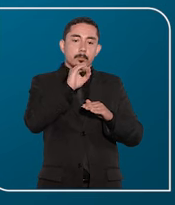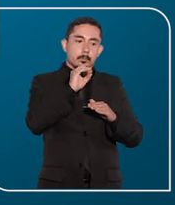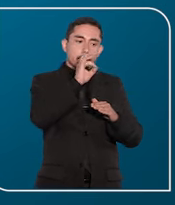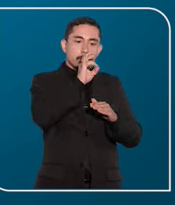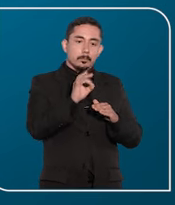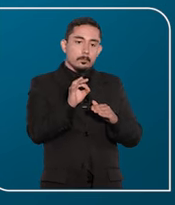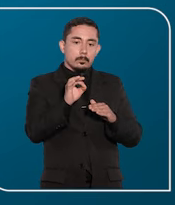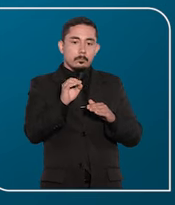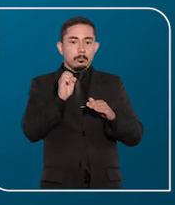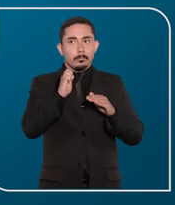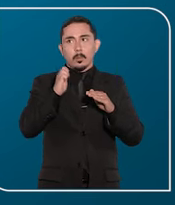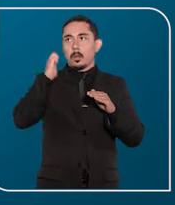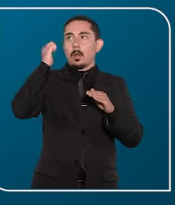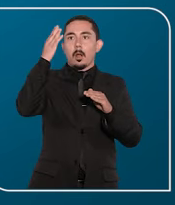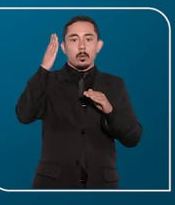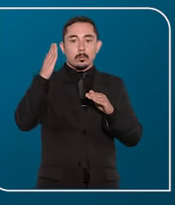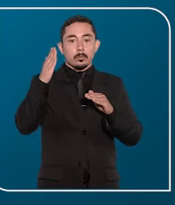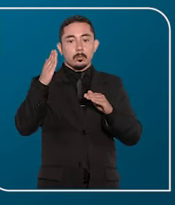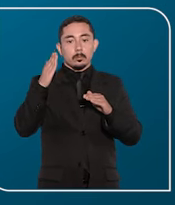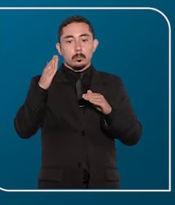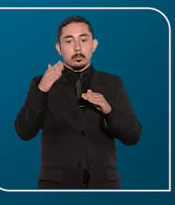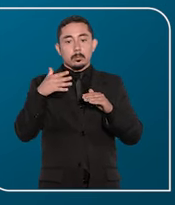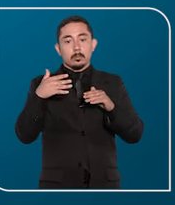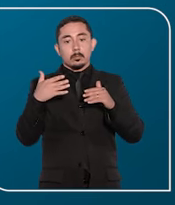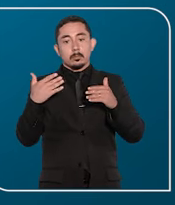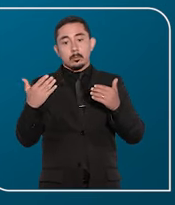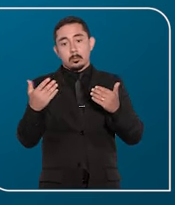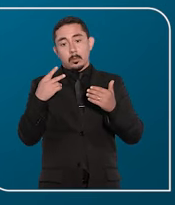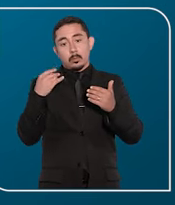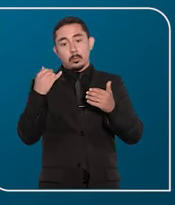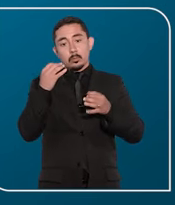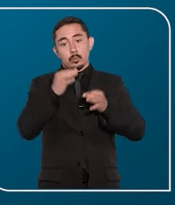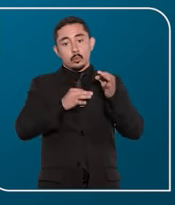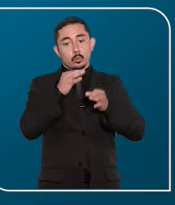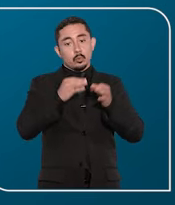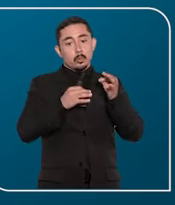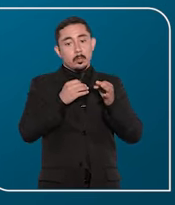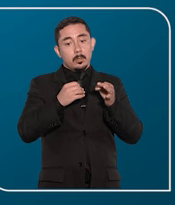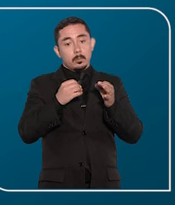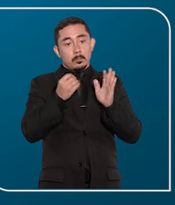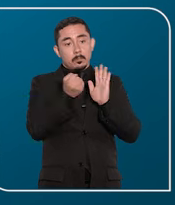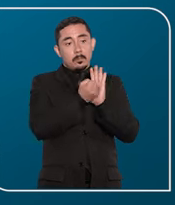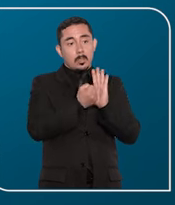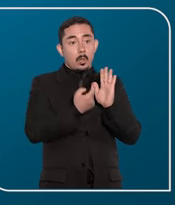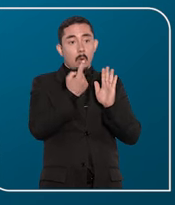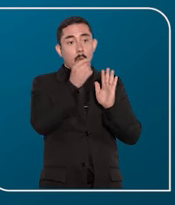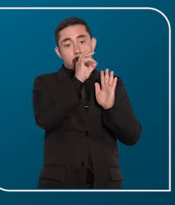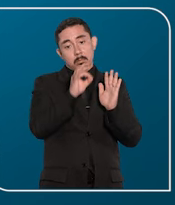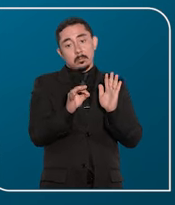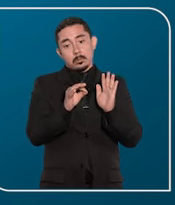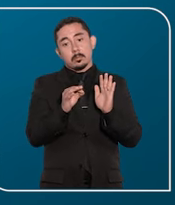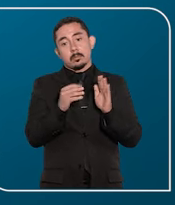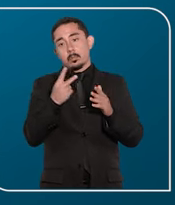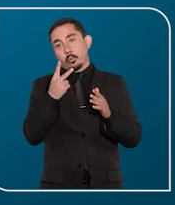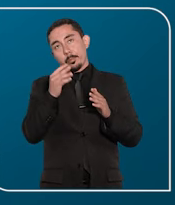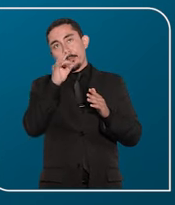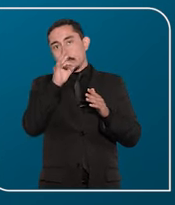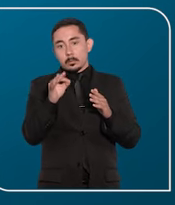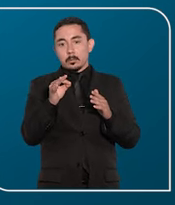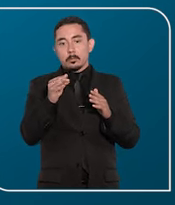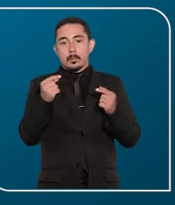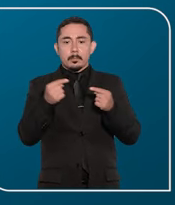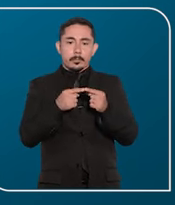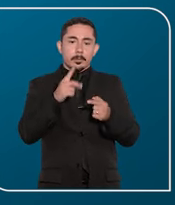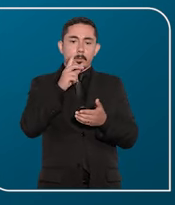iria muito alto. O que os juízes faziam? Fixavam em 1%, em 2%. Claro, decisões que depois